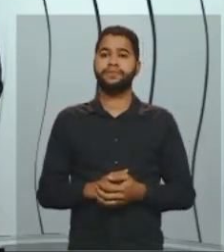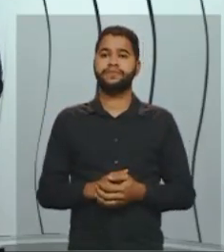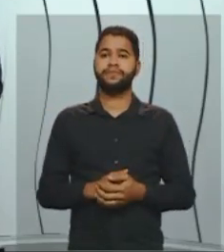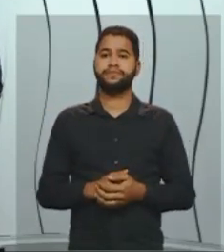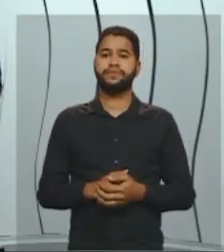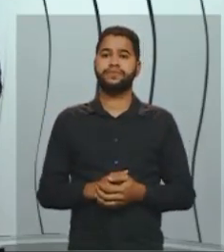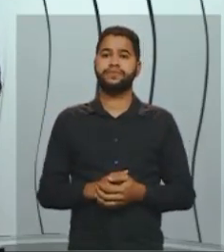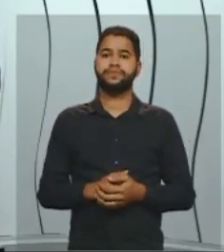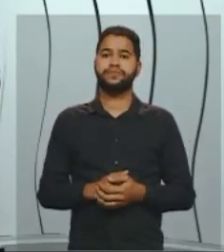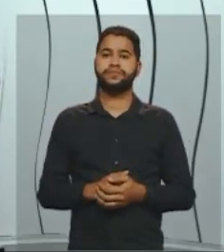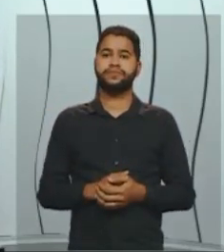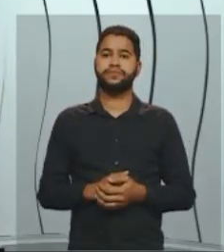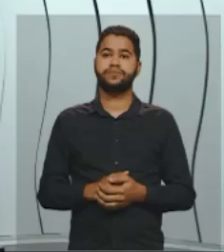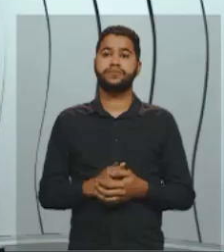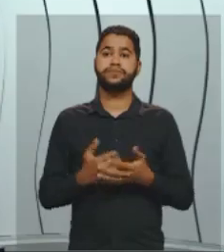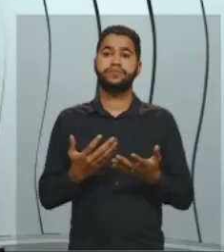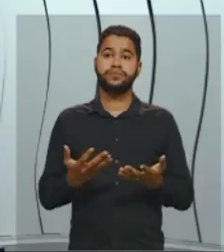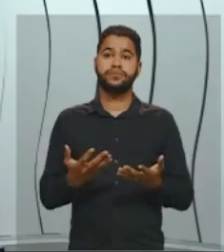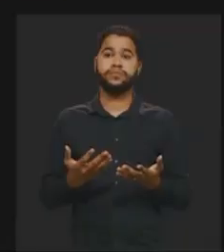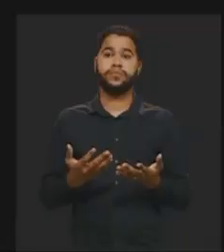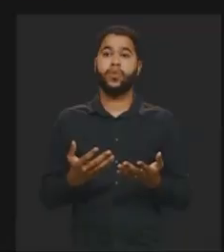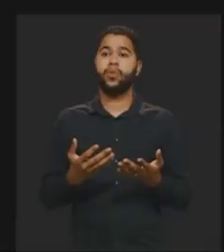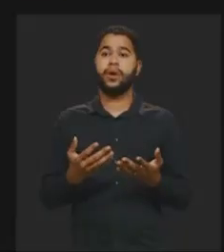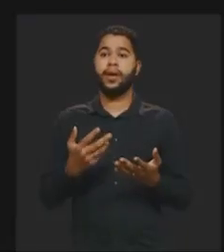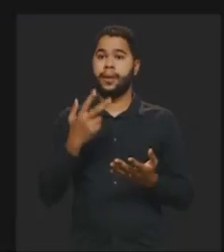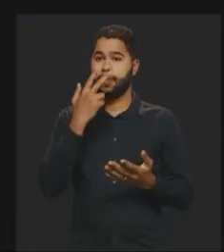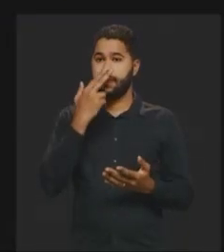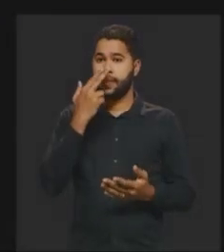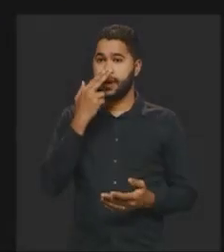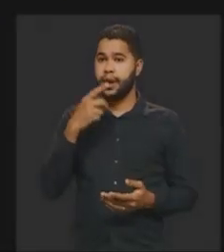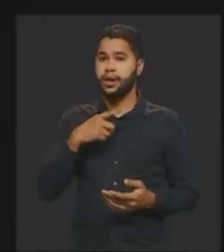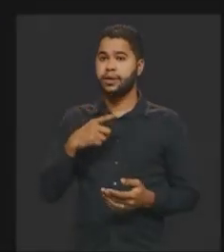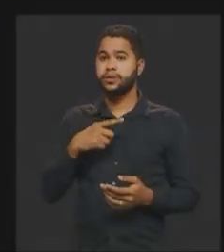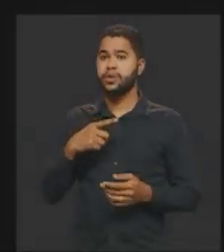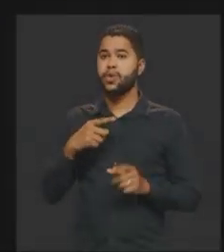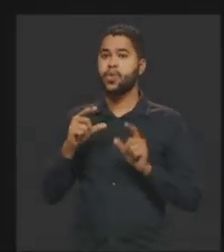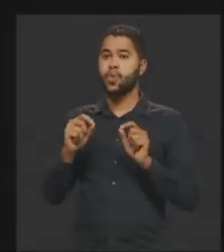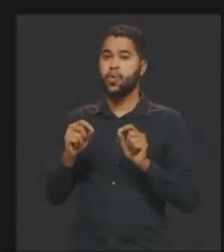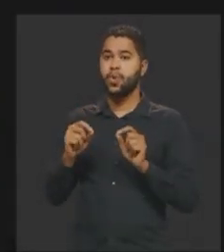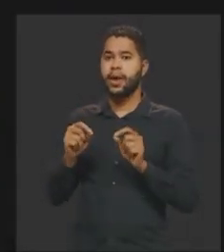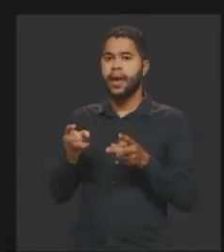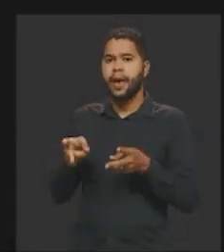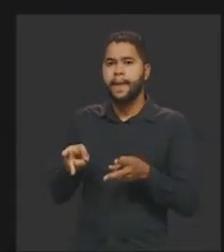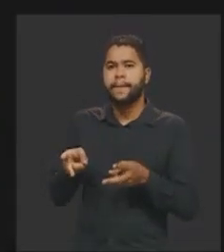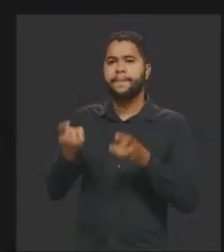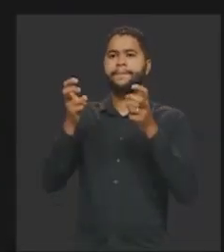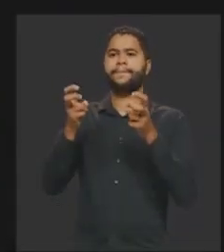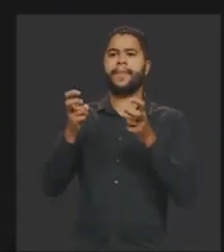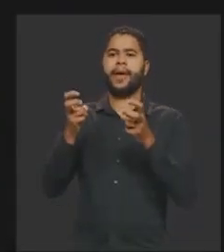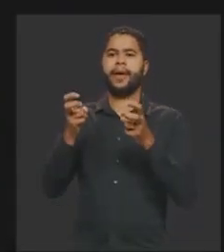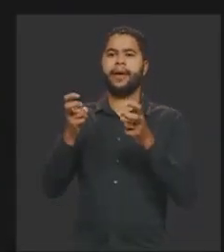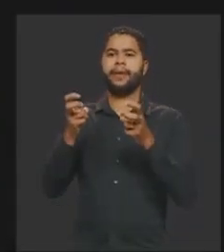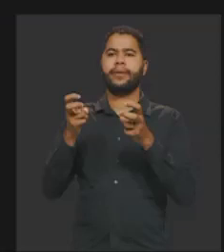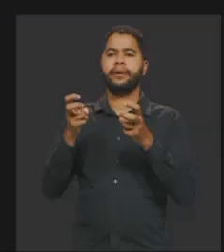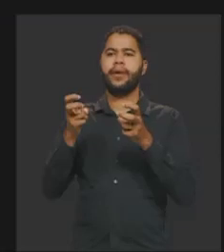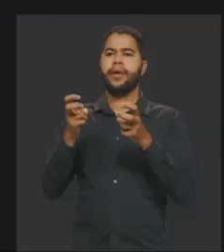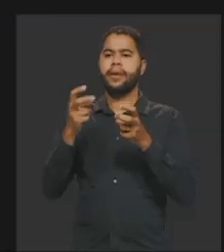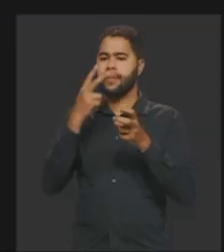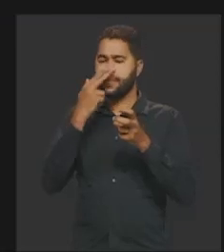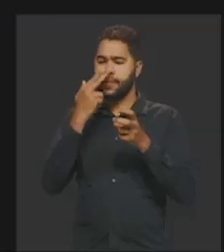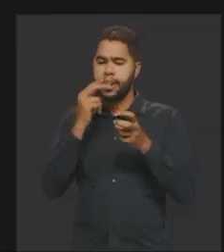to capture, de maneira a capturar, the momentary effects of sunlight, de maneira a